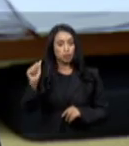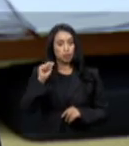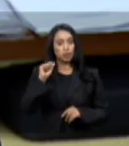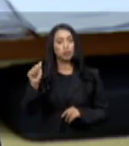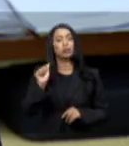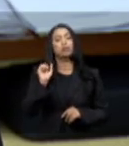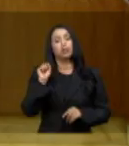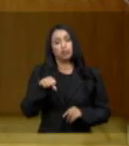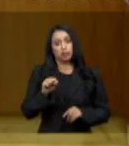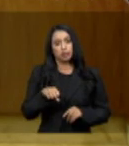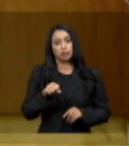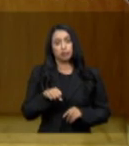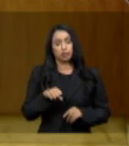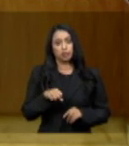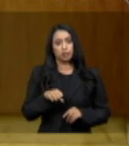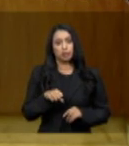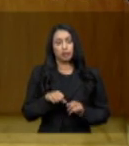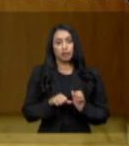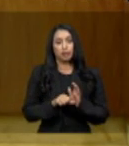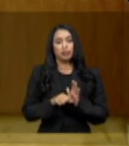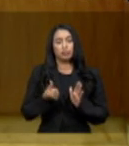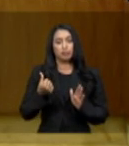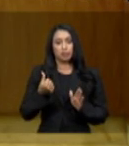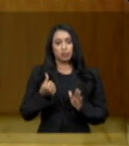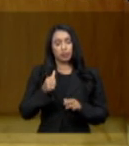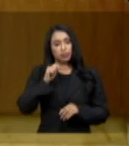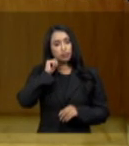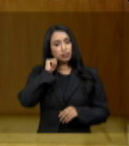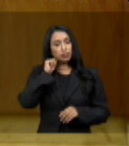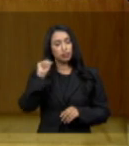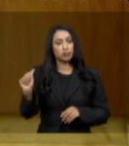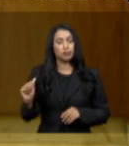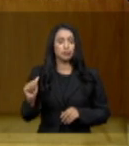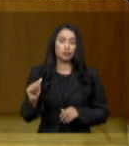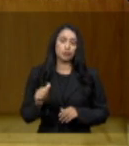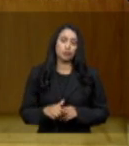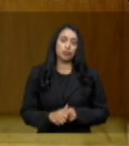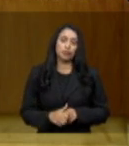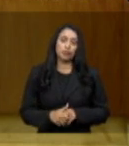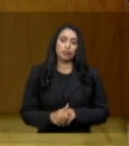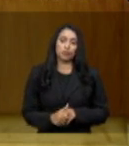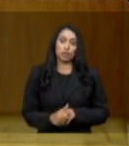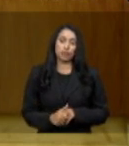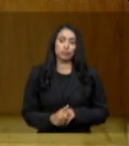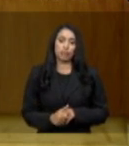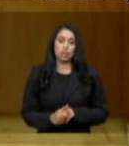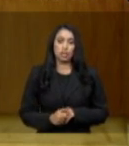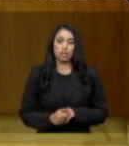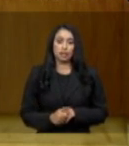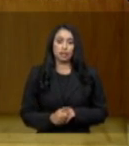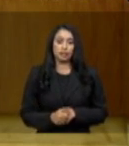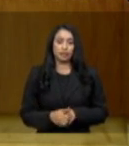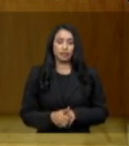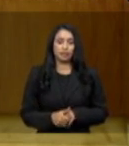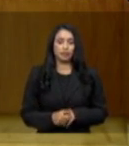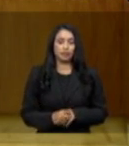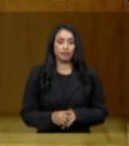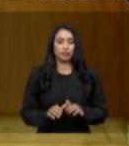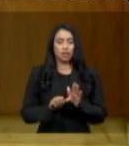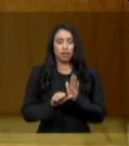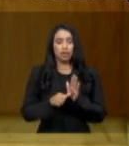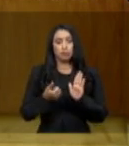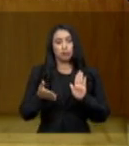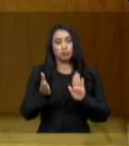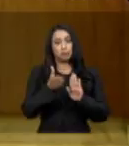coloca ele aqui foi virar o dia todo dia primeiro a referente a concentração colocar a registrada para ser o